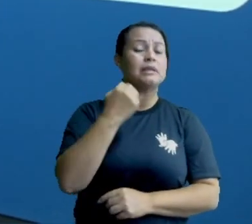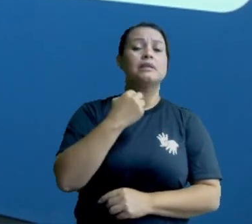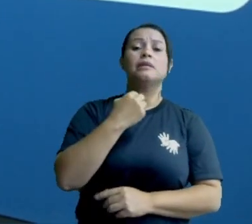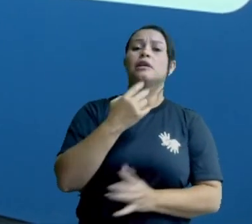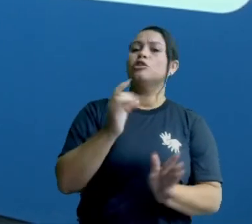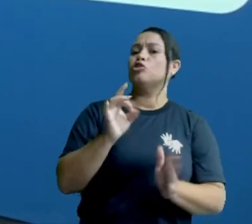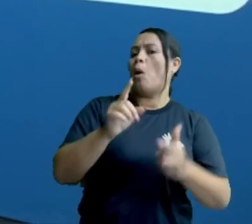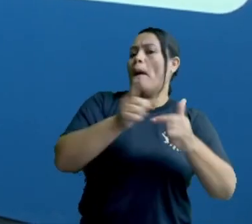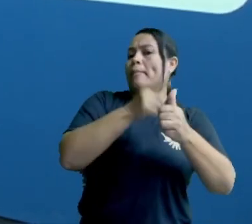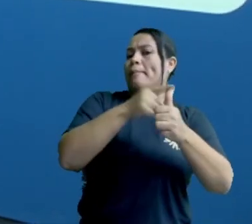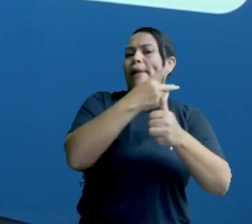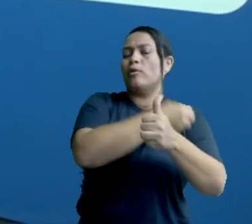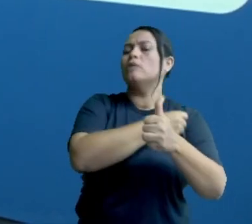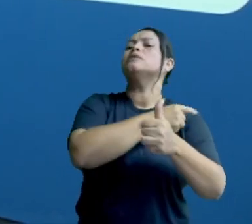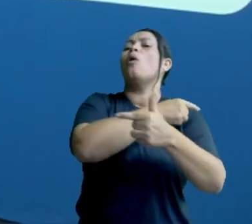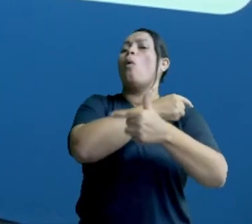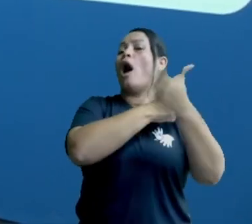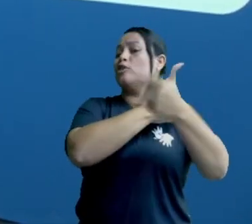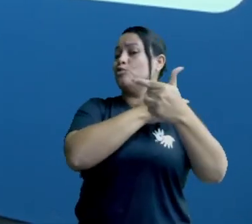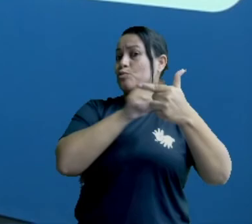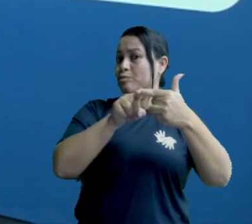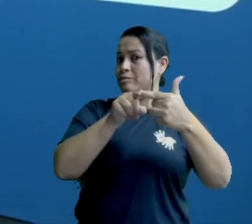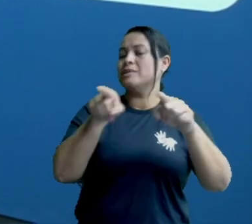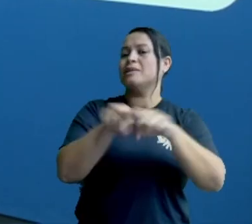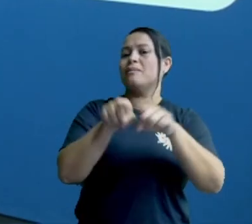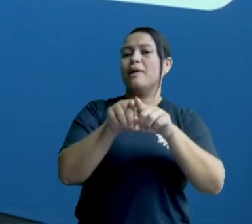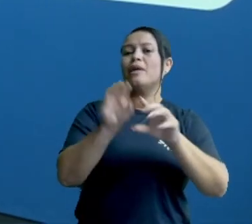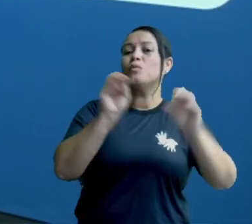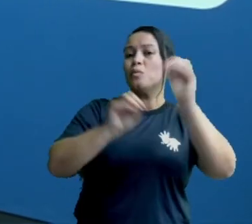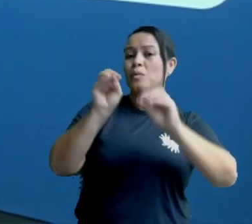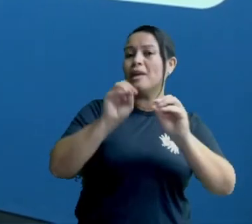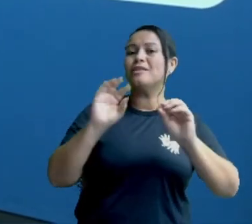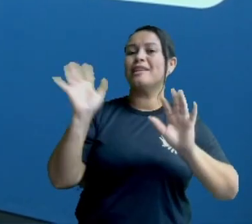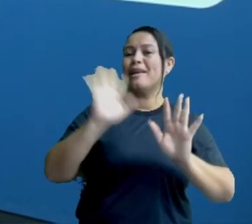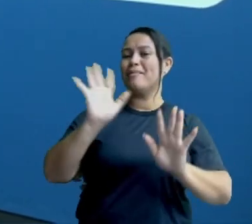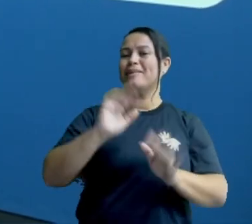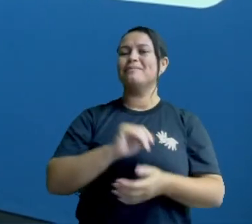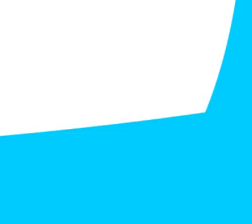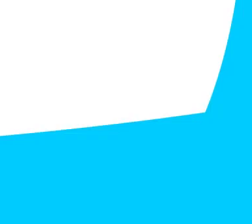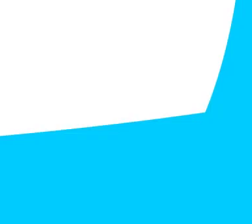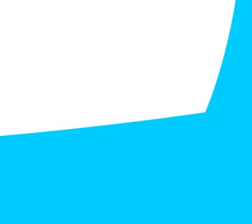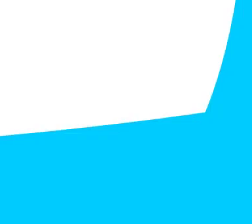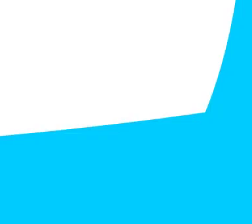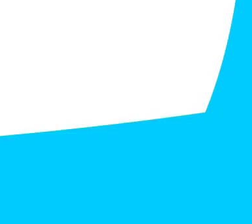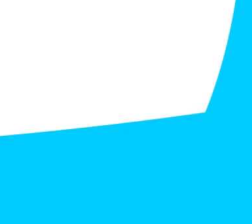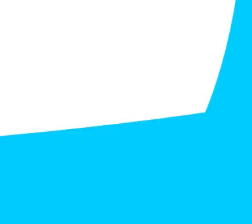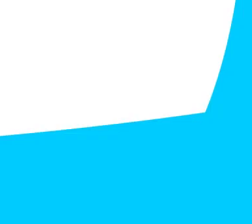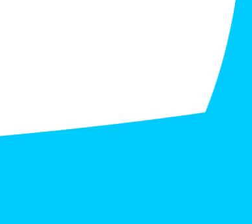só a primeira dose, como a segunda também. Um beijo para todos e até a próxima!